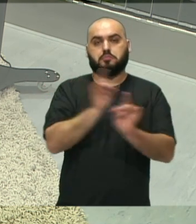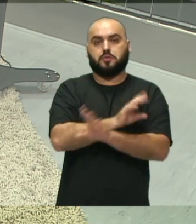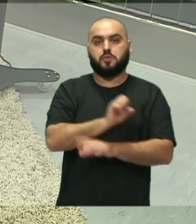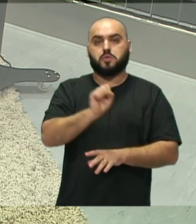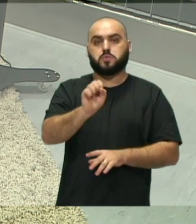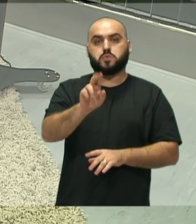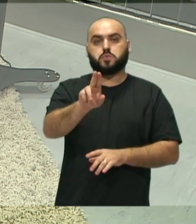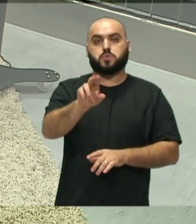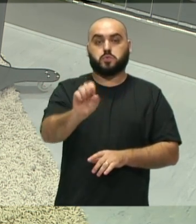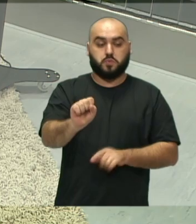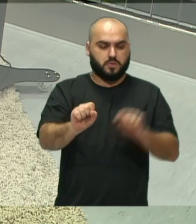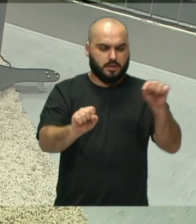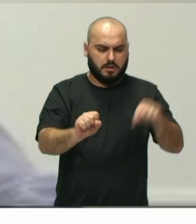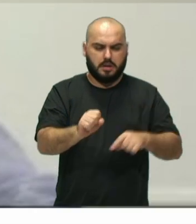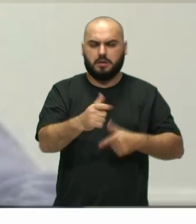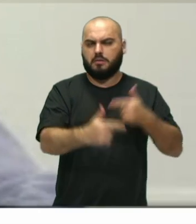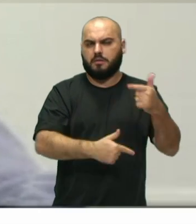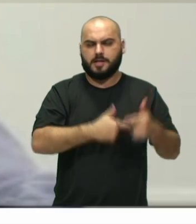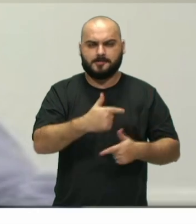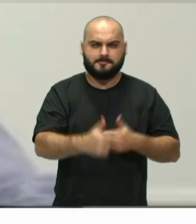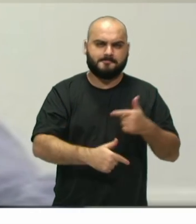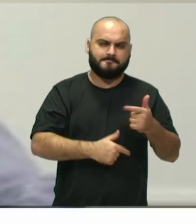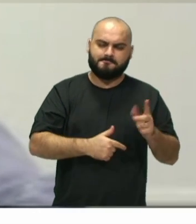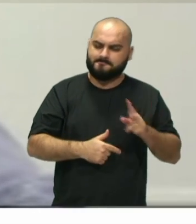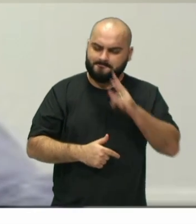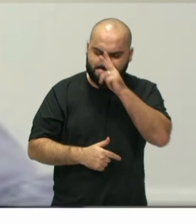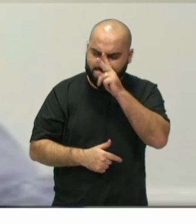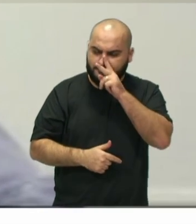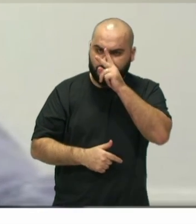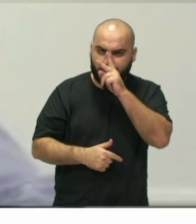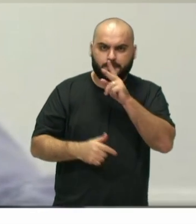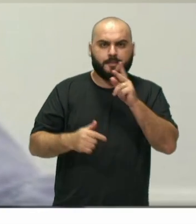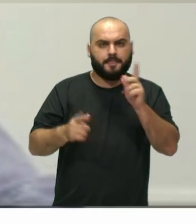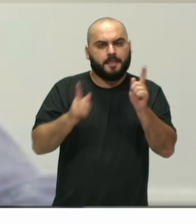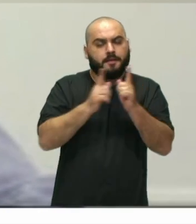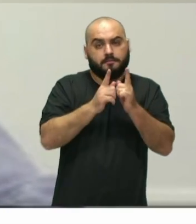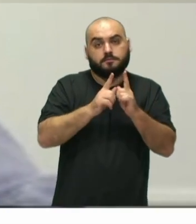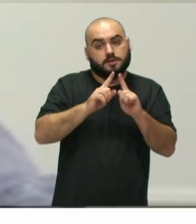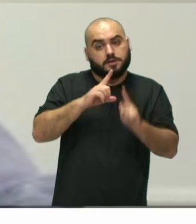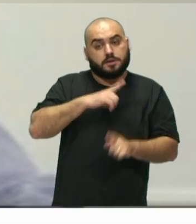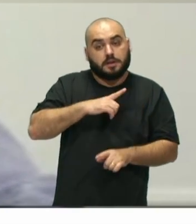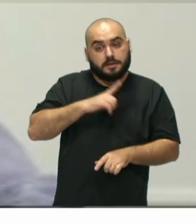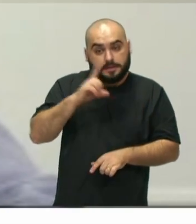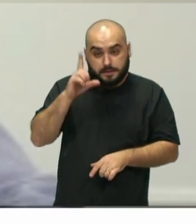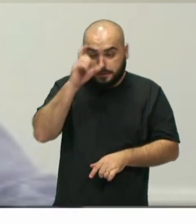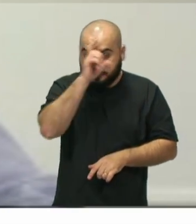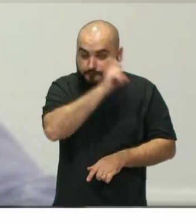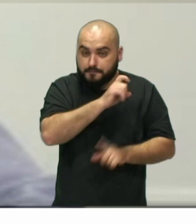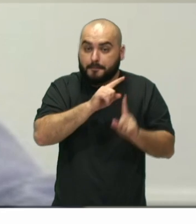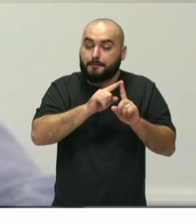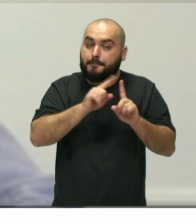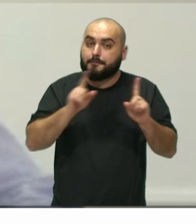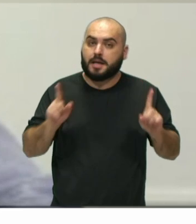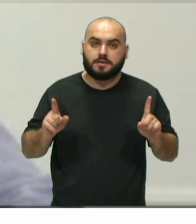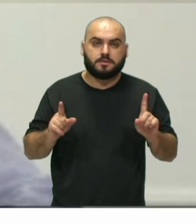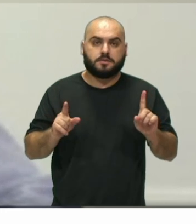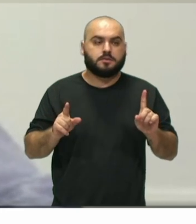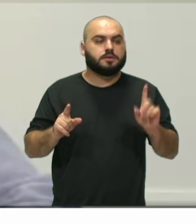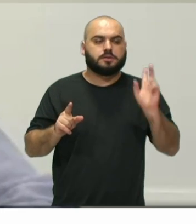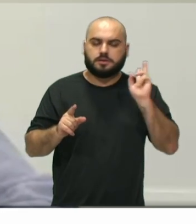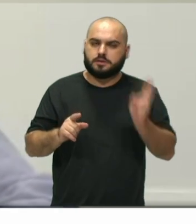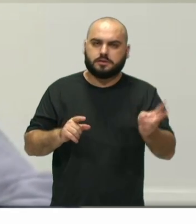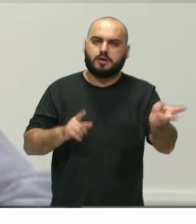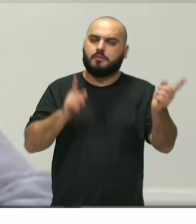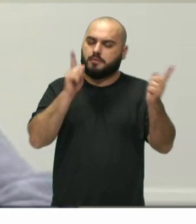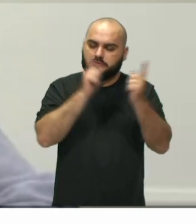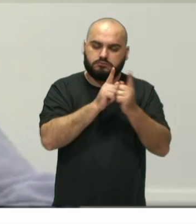aqui firme e forte, trabalhando para atender a todos, né? Claro, com as suas dificuldades, mas em nenhum momento deixou de atender ninguém e dizer